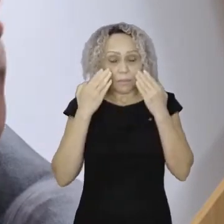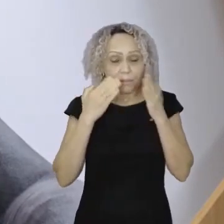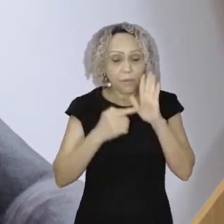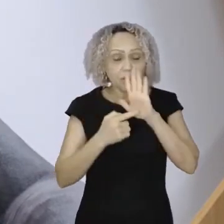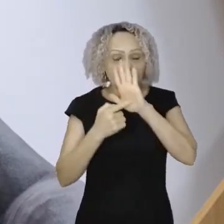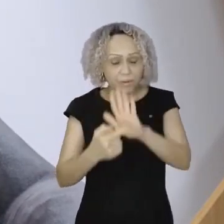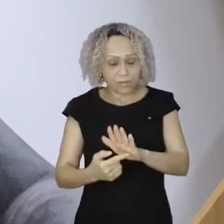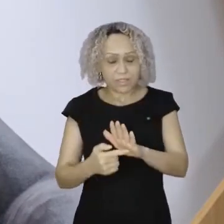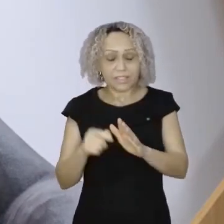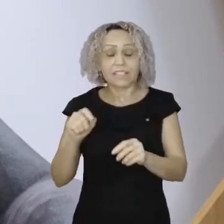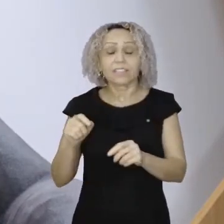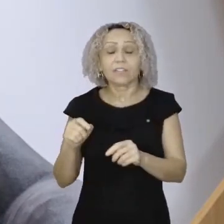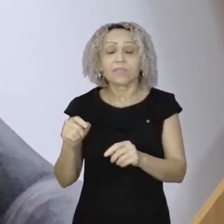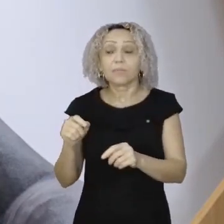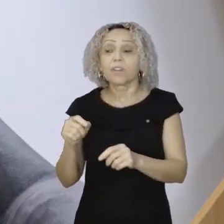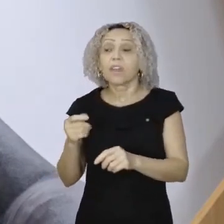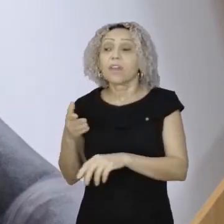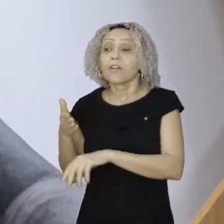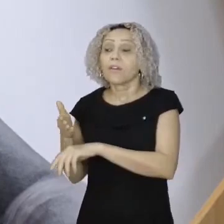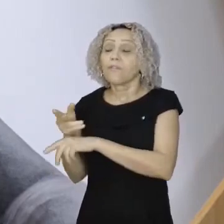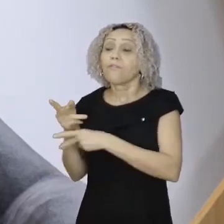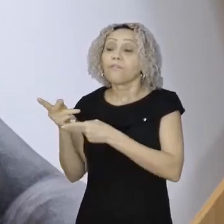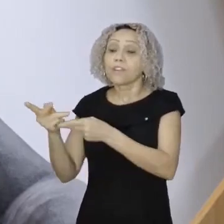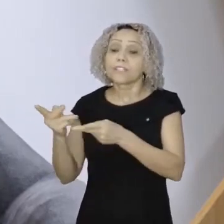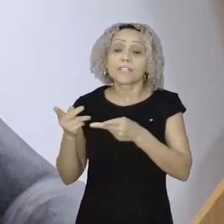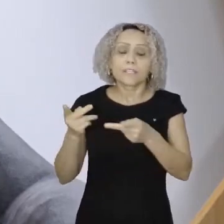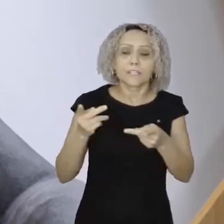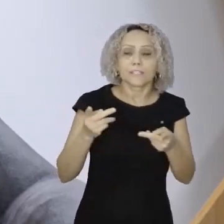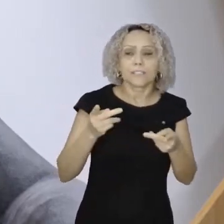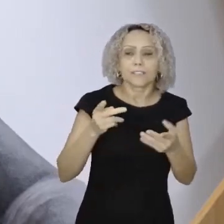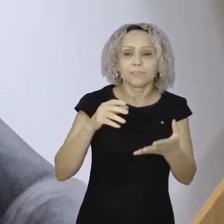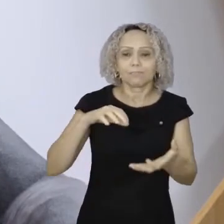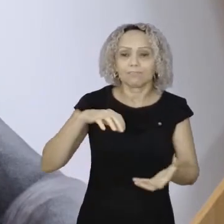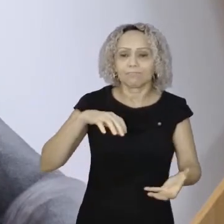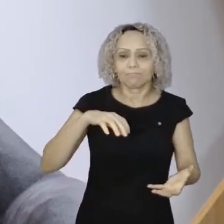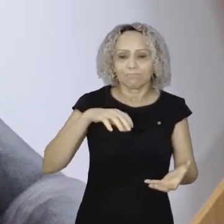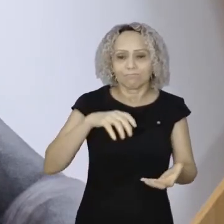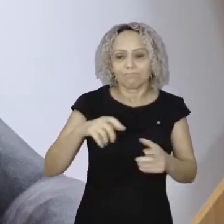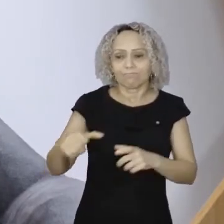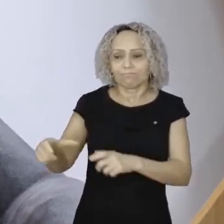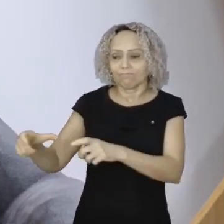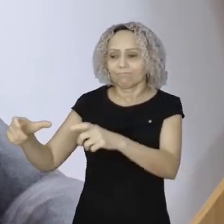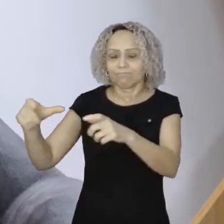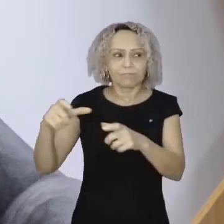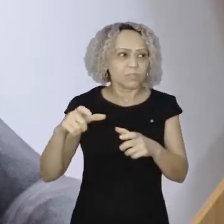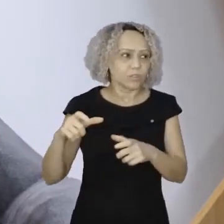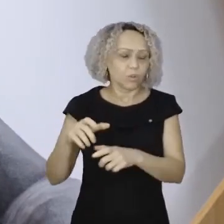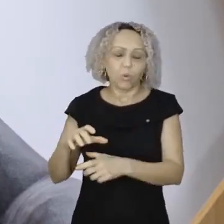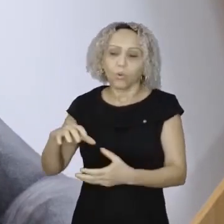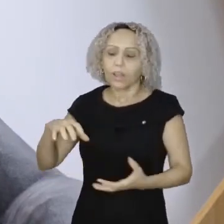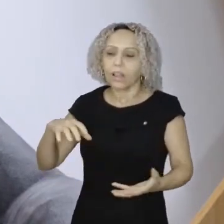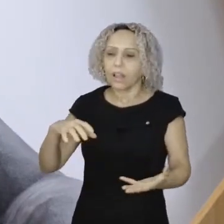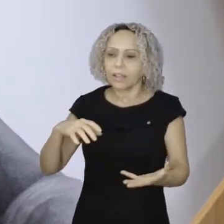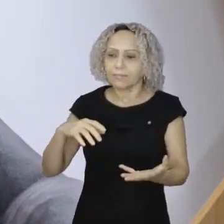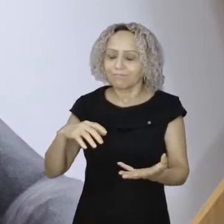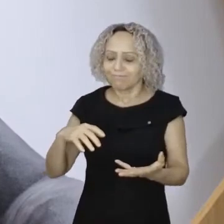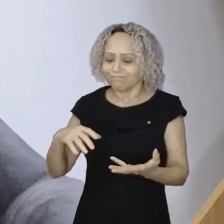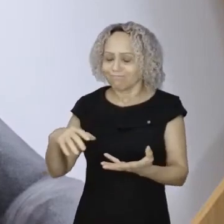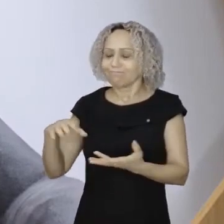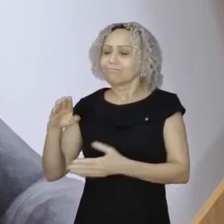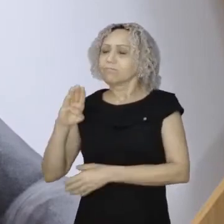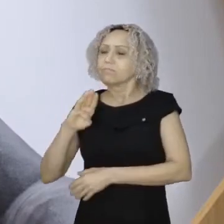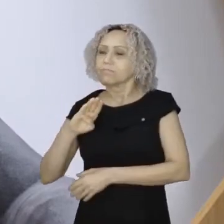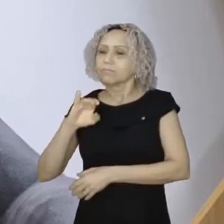temos um Brasil continental, os desafios são gigantes e é necessário fazer nesta